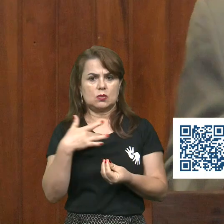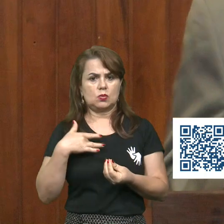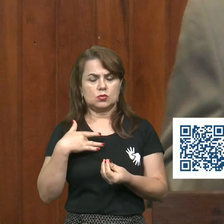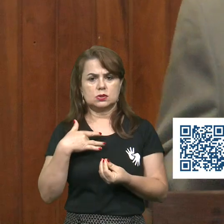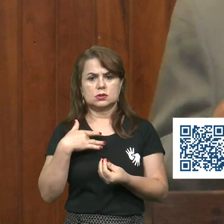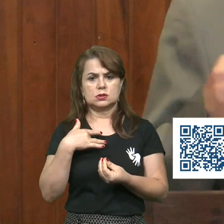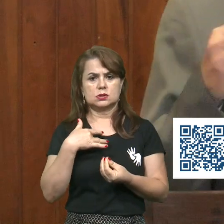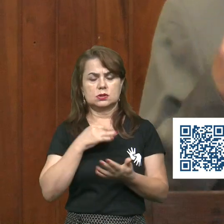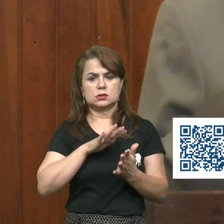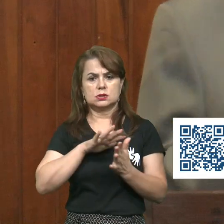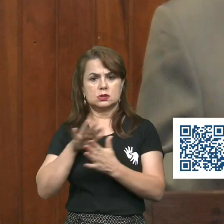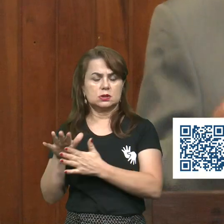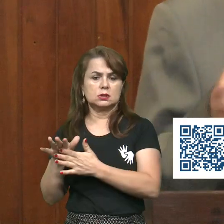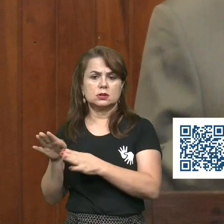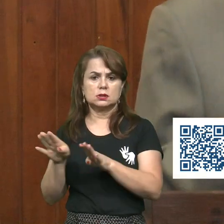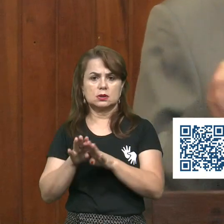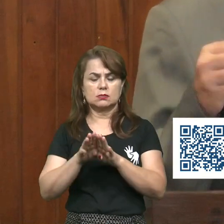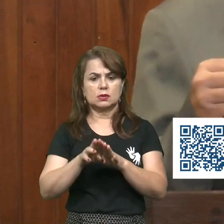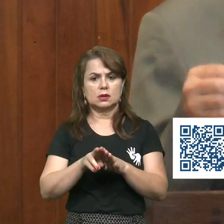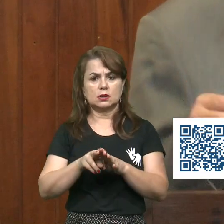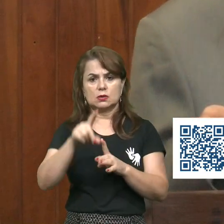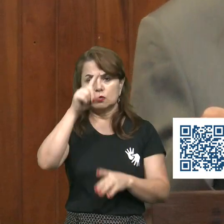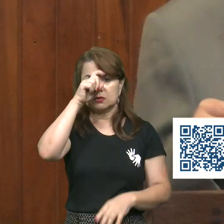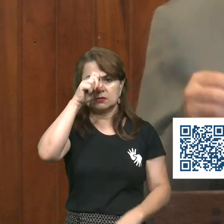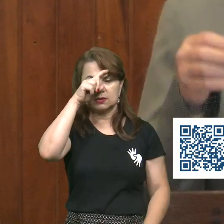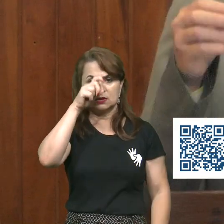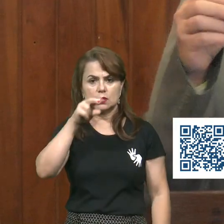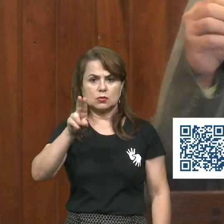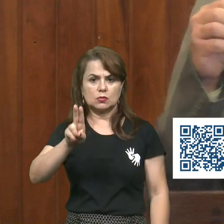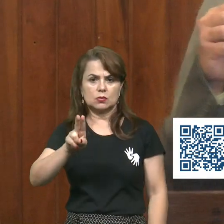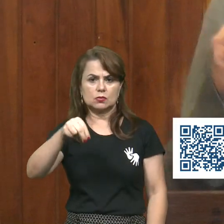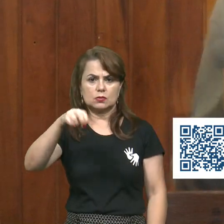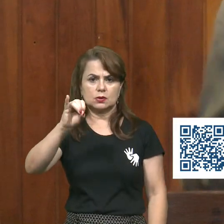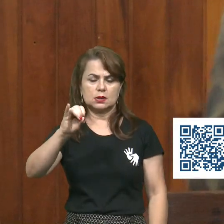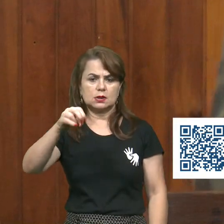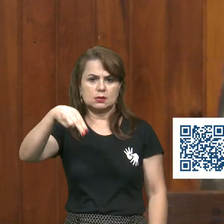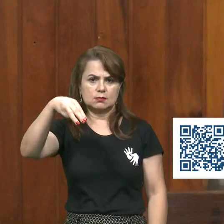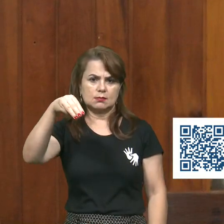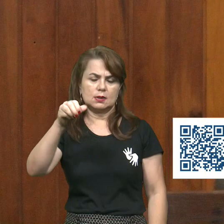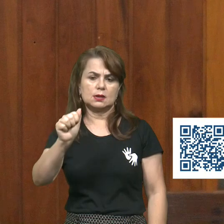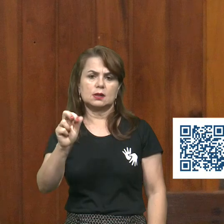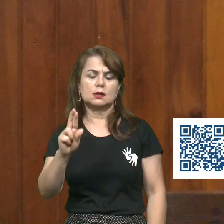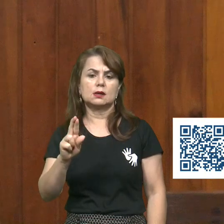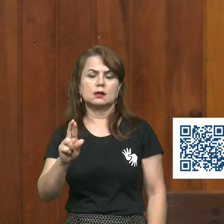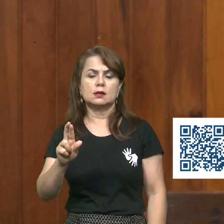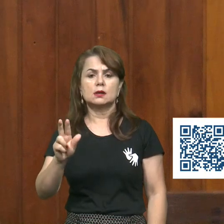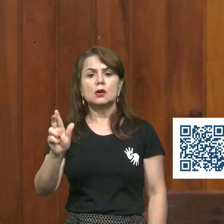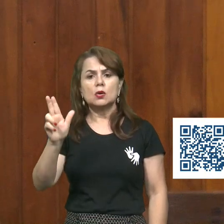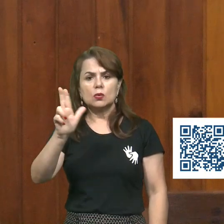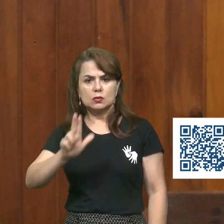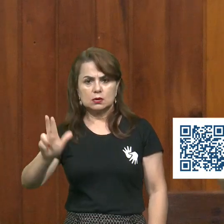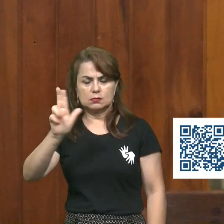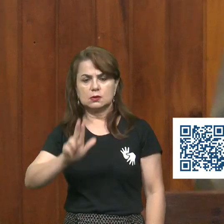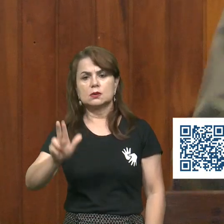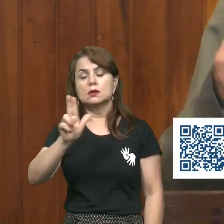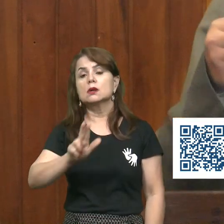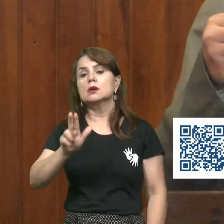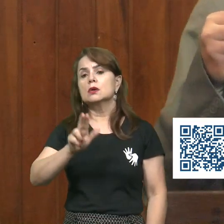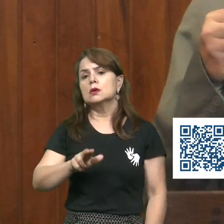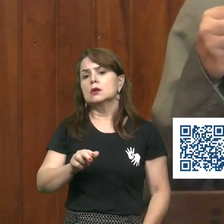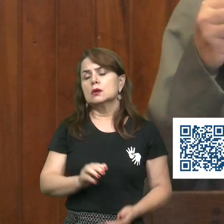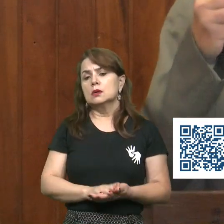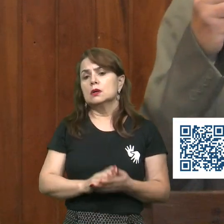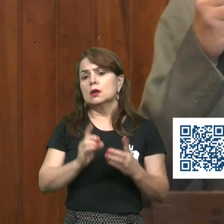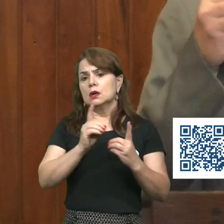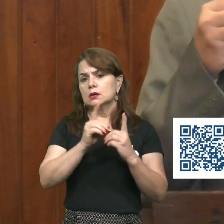hospital, a Associação Beneficente do Hospital Unimar, responsável pelo atendimento da UPA da Zona Norte,